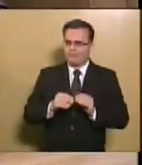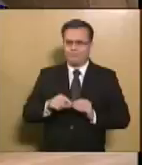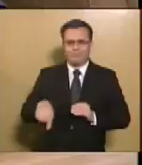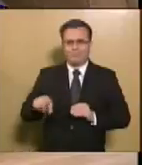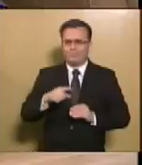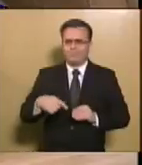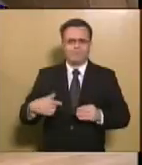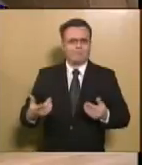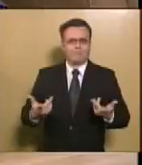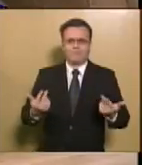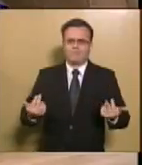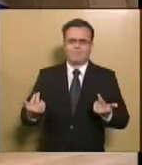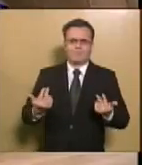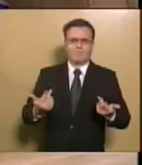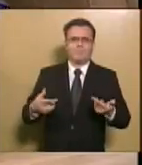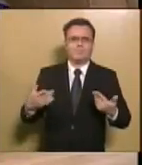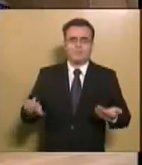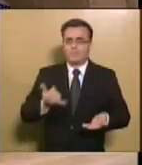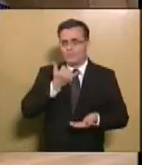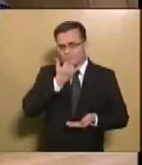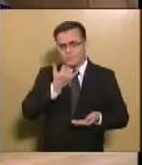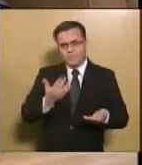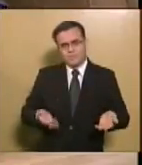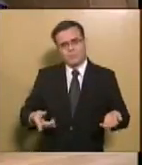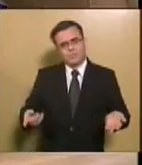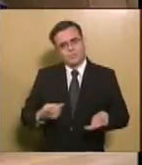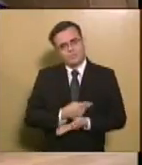maneira digna para este povo. Infelizmente,